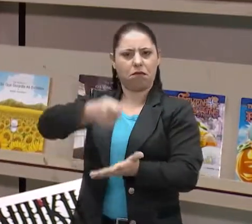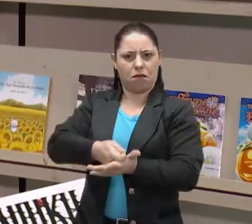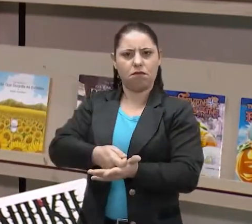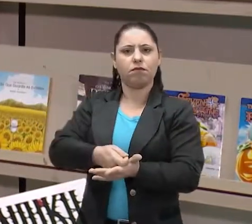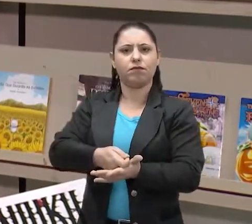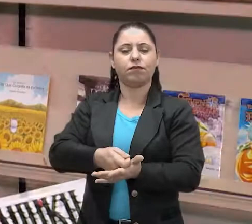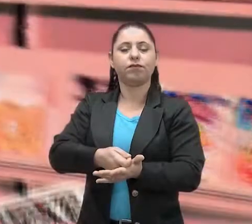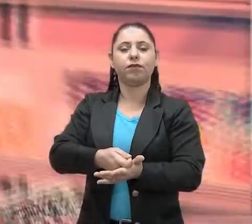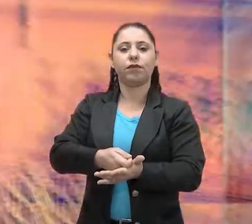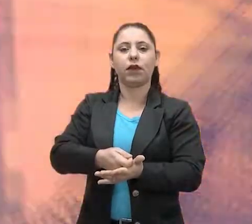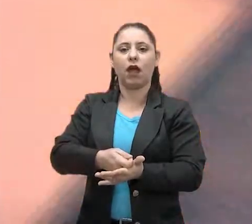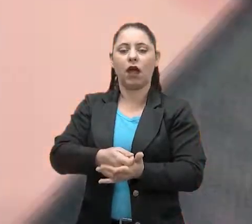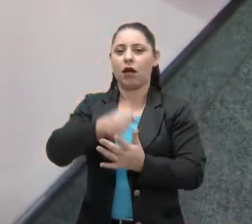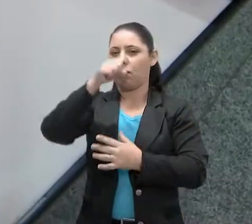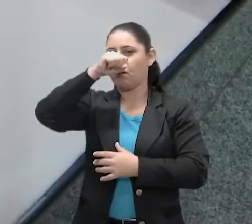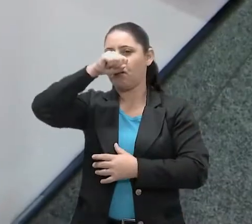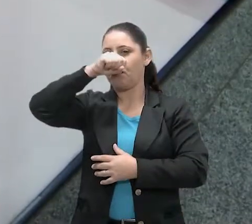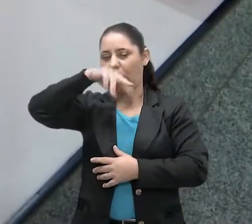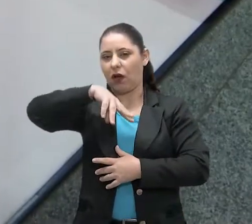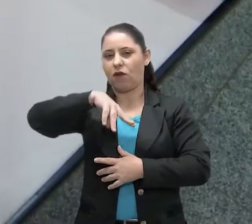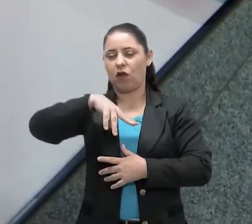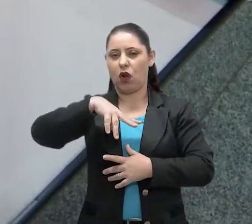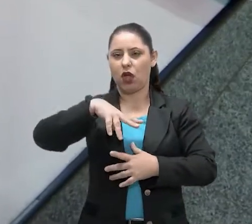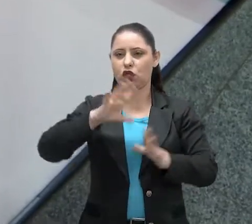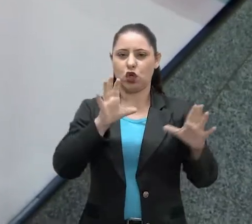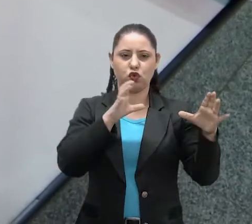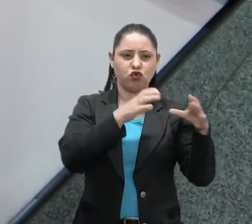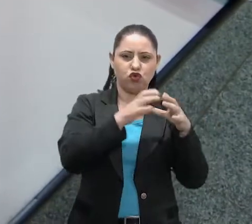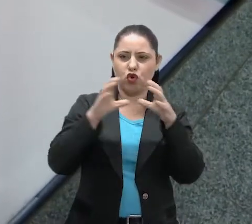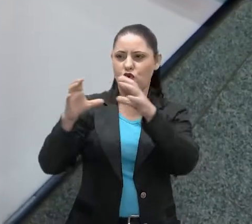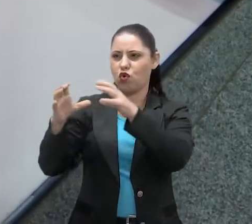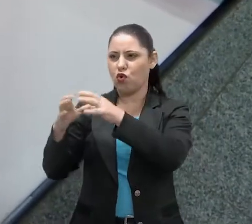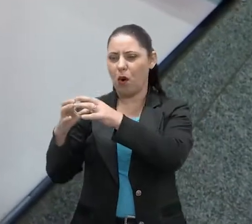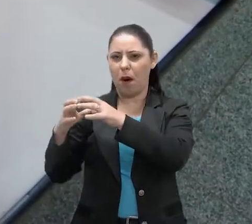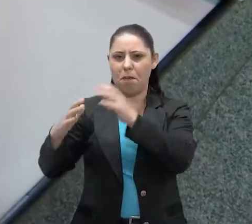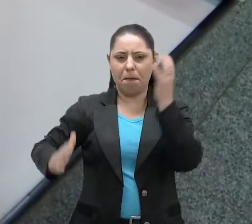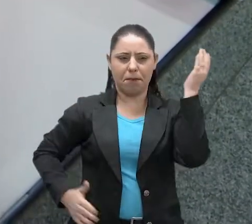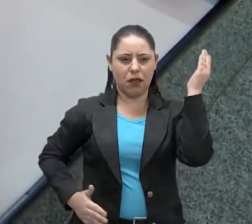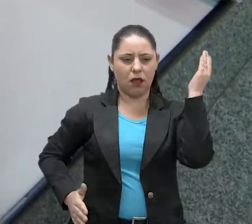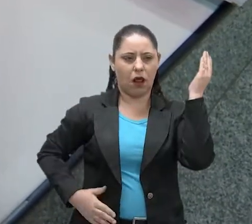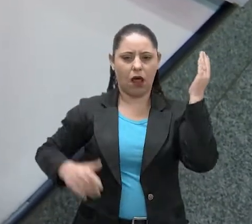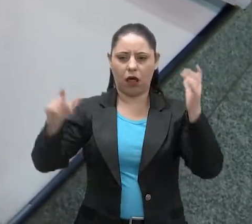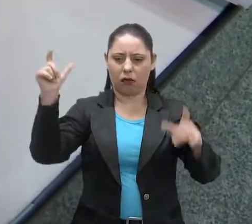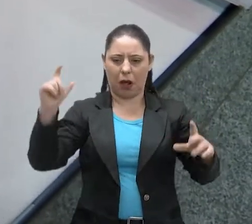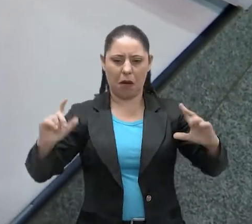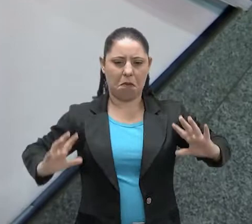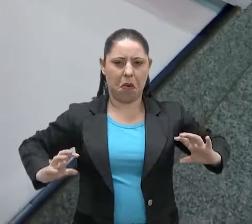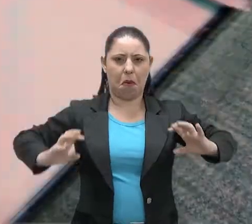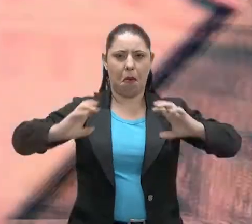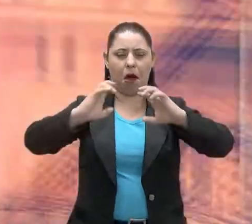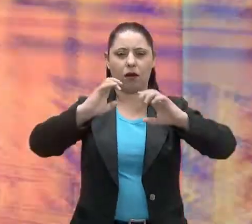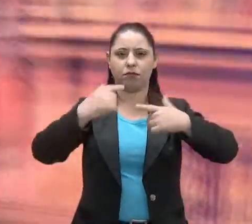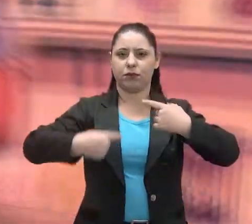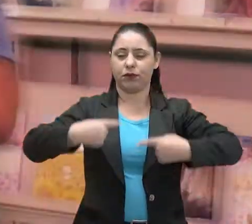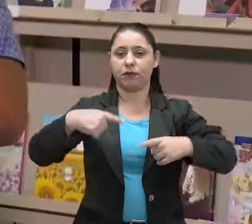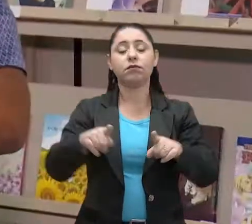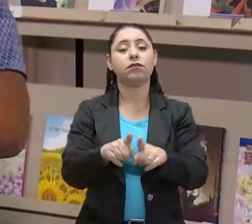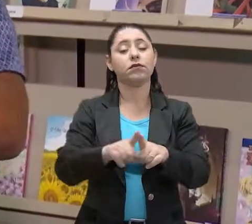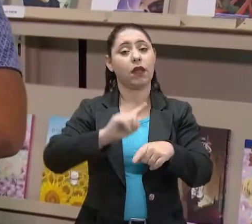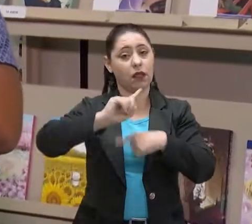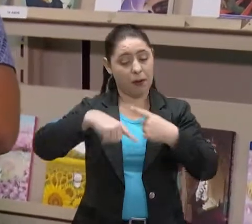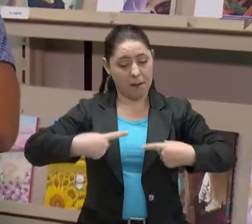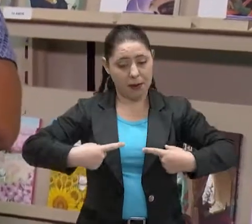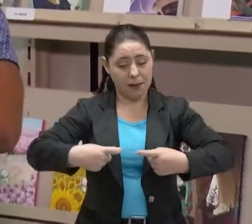o machismo, ele traz umas violências de gangue da época de pós-guerra do Japão. Então, ele traz a história toda